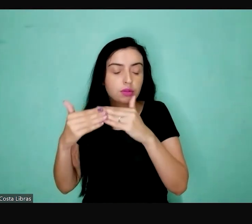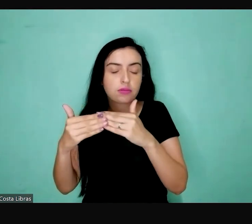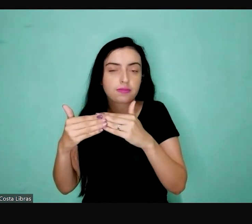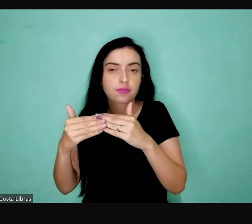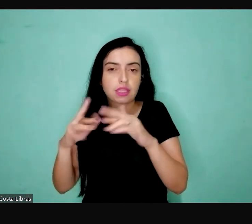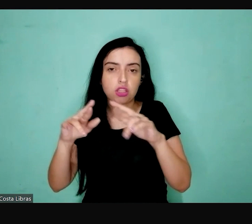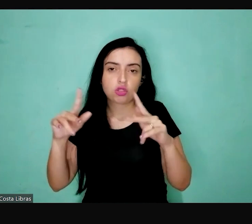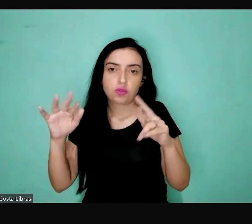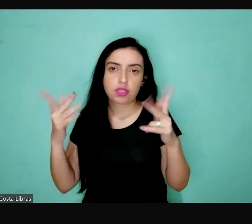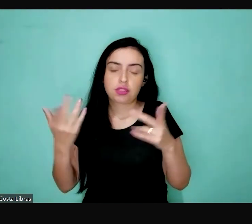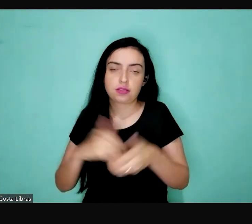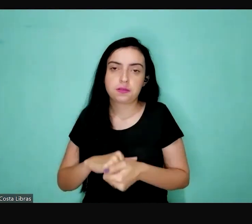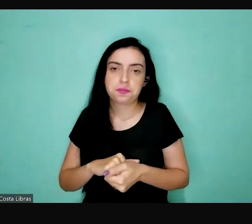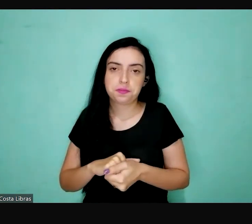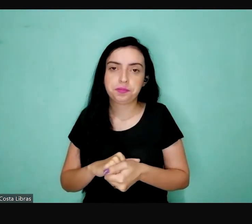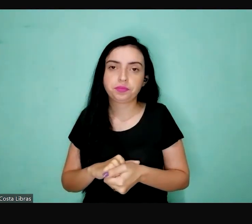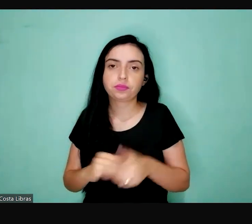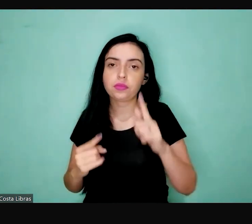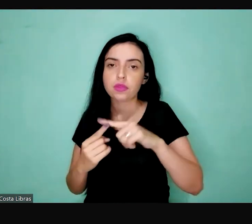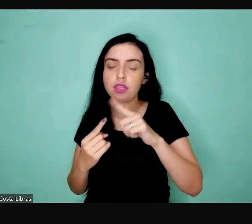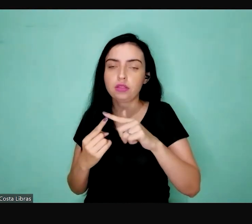tribunais.